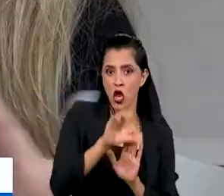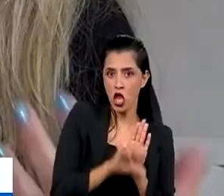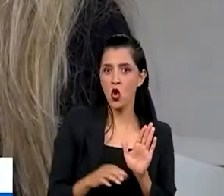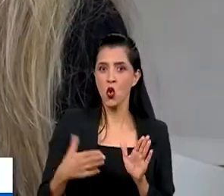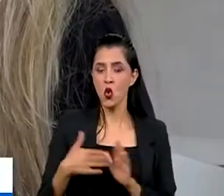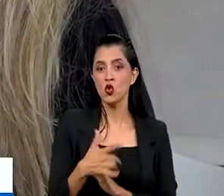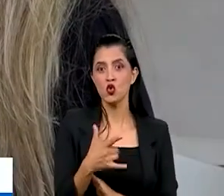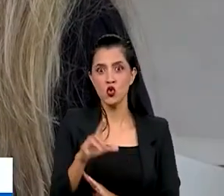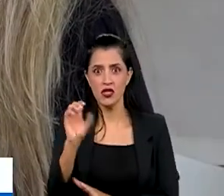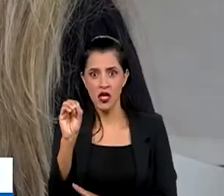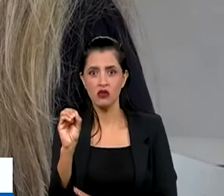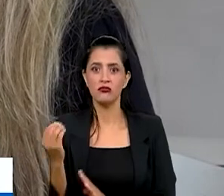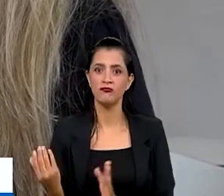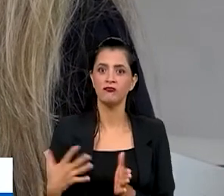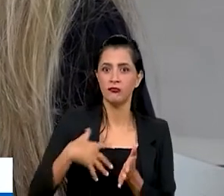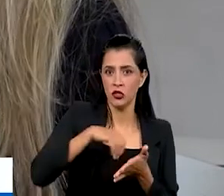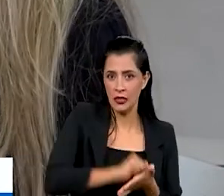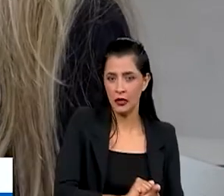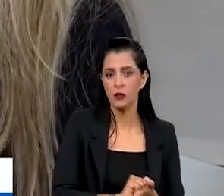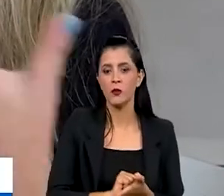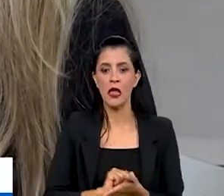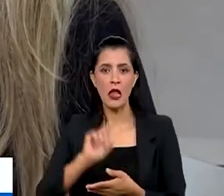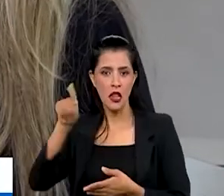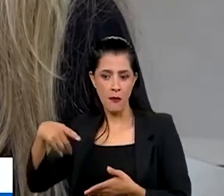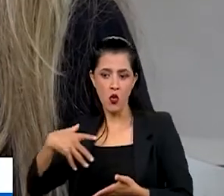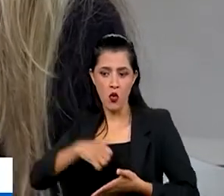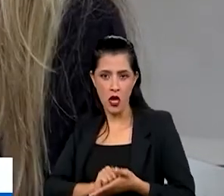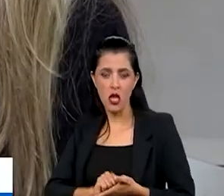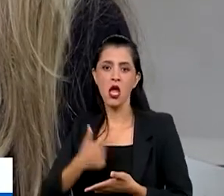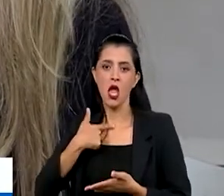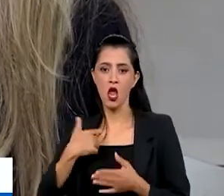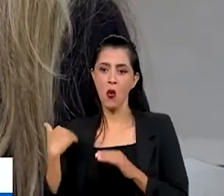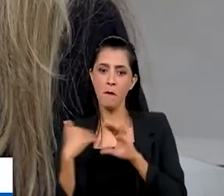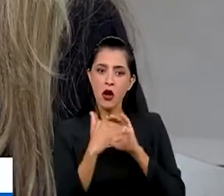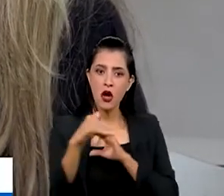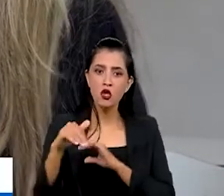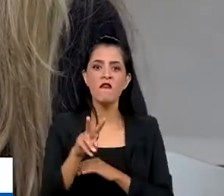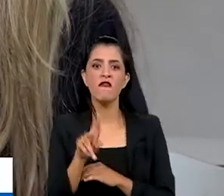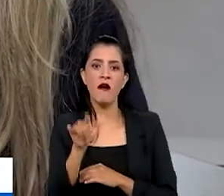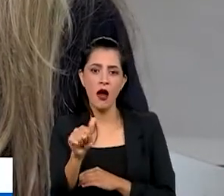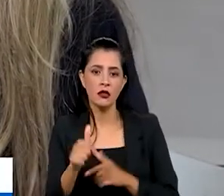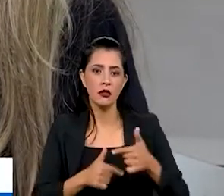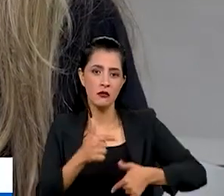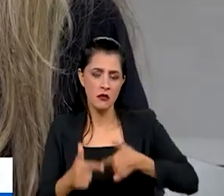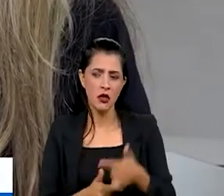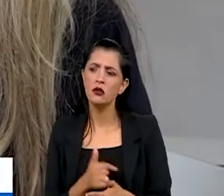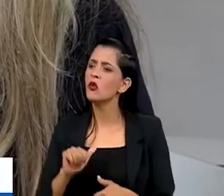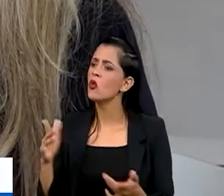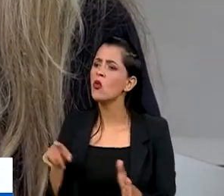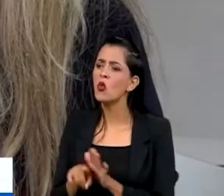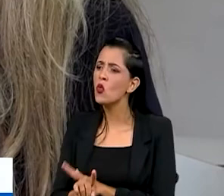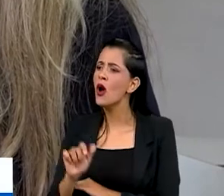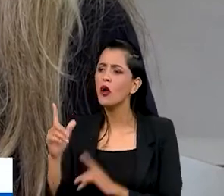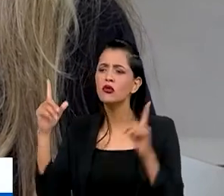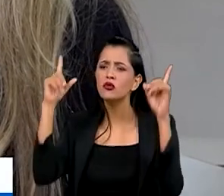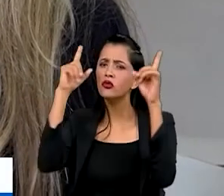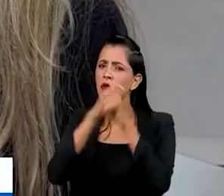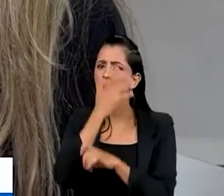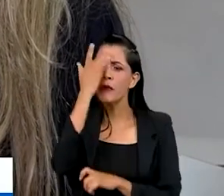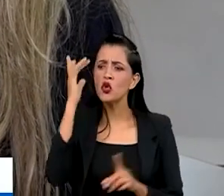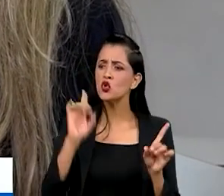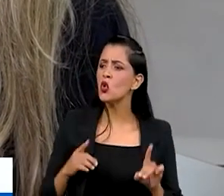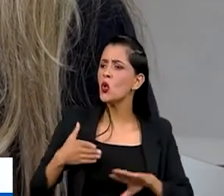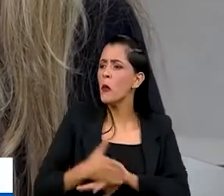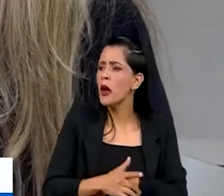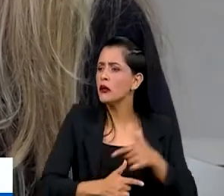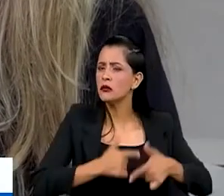cadastrados. Depois que eles estão cadastrados aqui, eu encaminho para as vagas de emprego. Qual que é a maior dificuldade dessas pessoas para entrarem